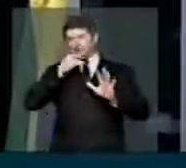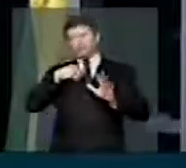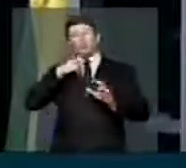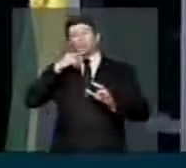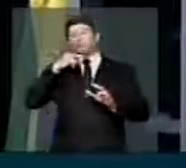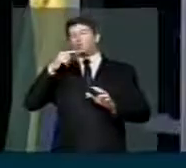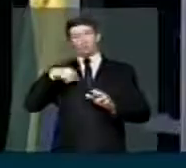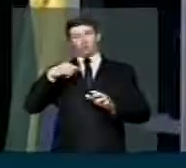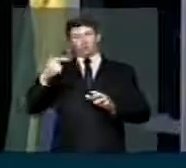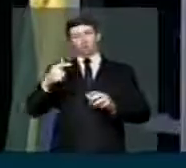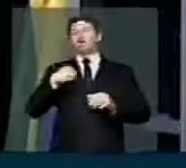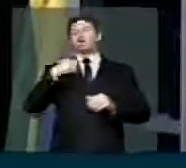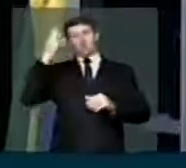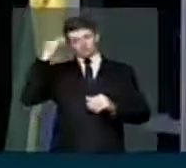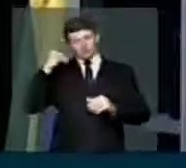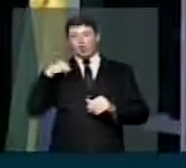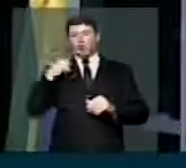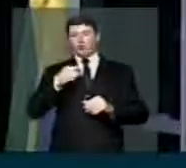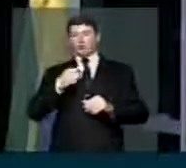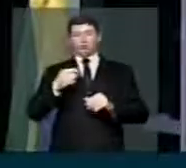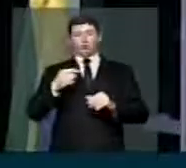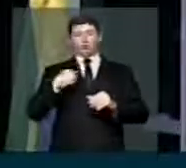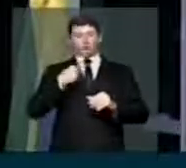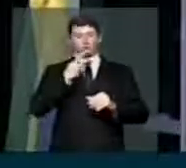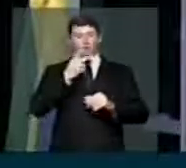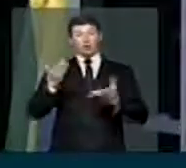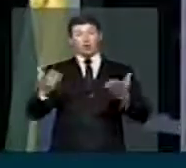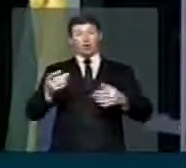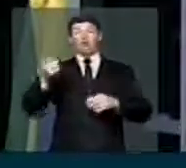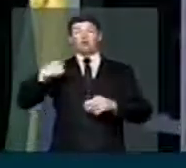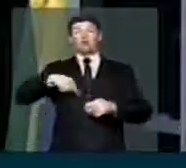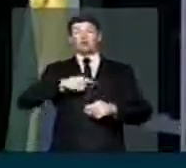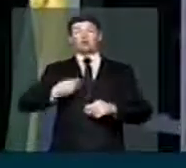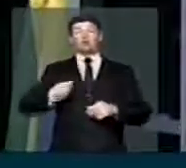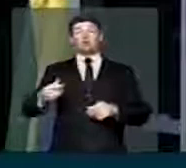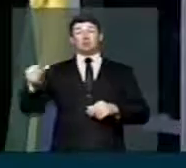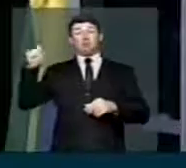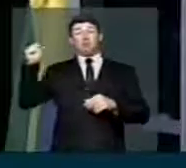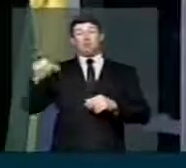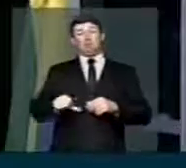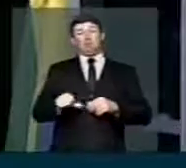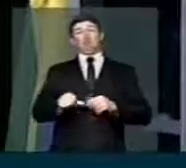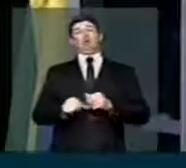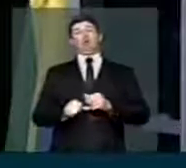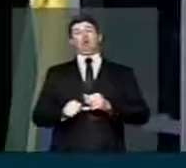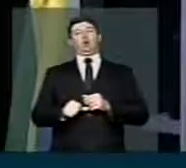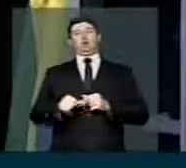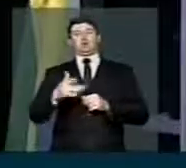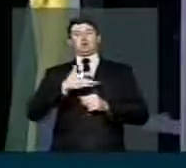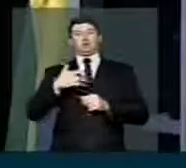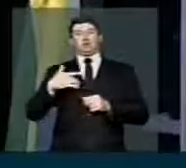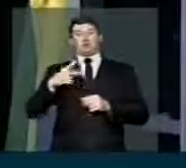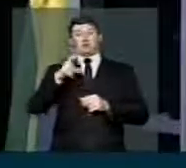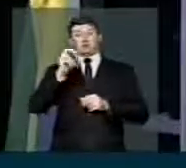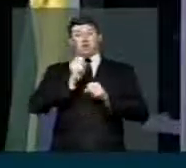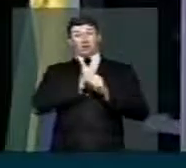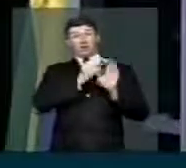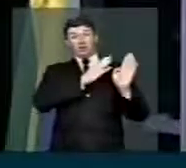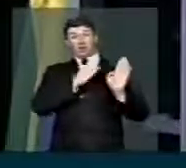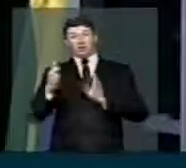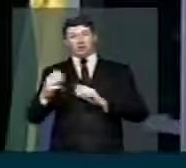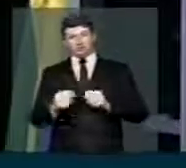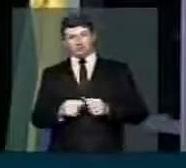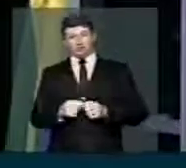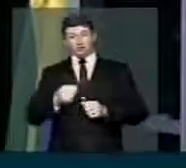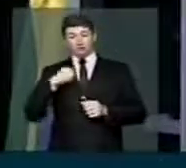dúvida do que eu vou falar. Nós vivemos o pior momento da saúde nos últimos 50 anos. E vou explicar para o